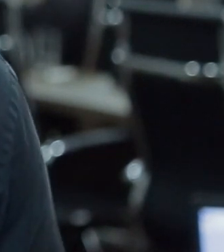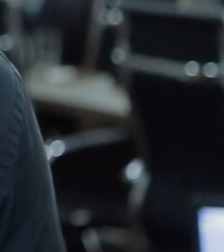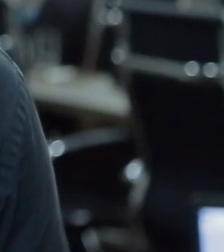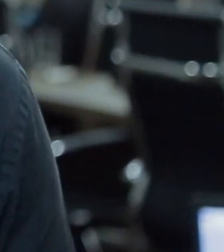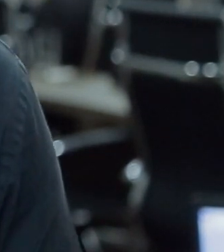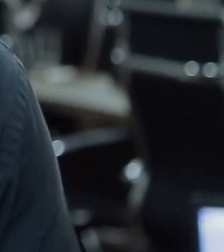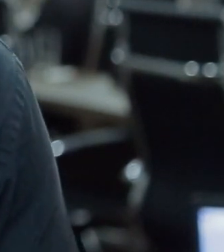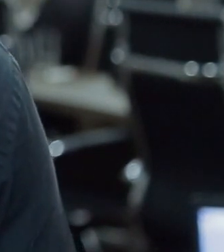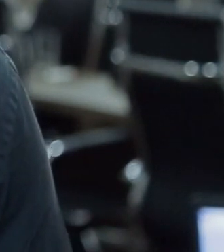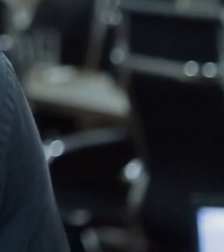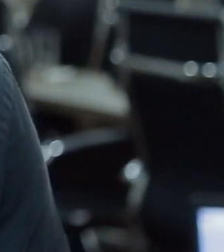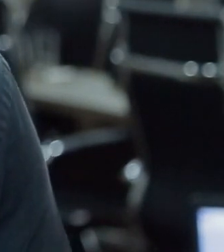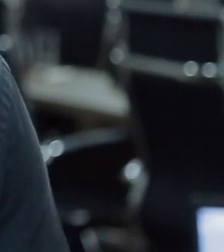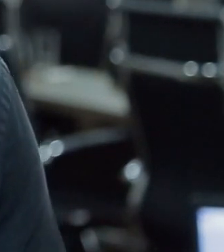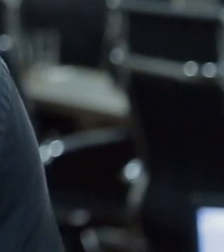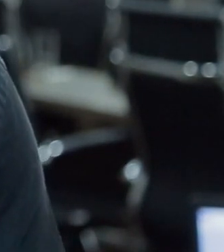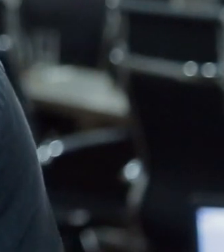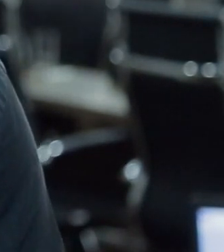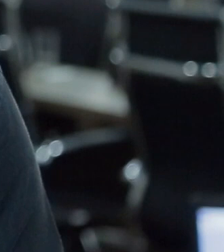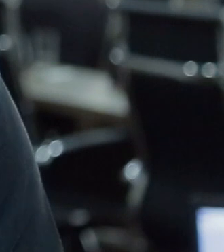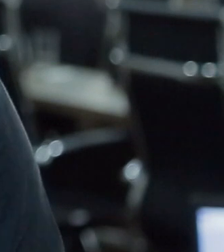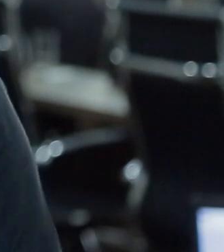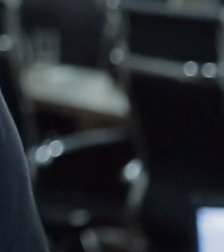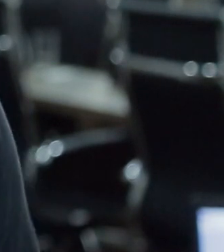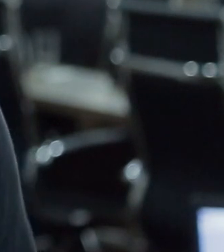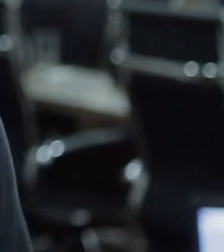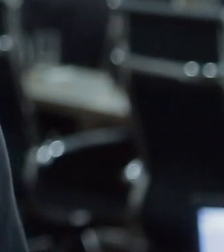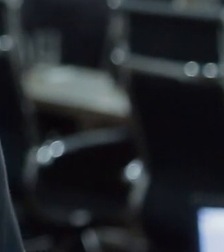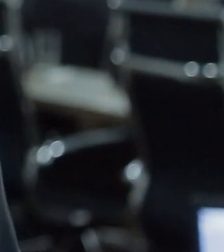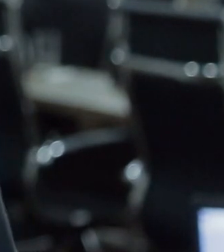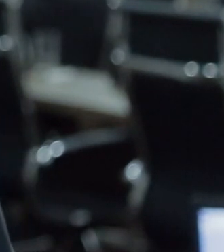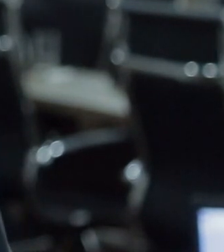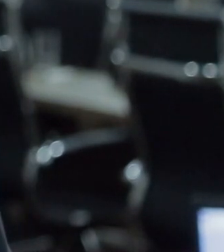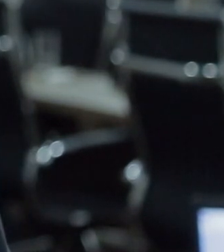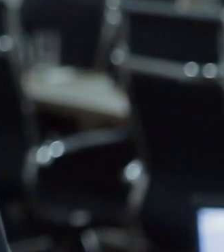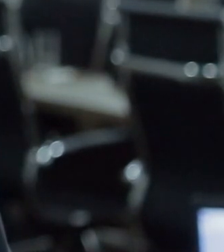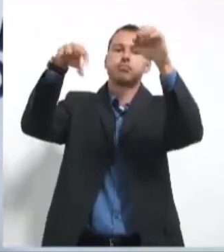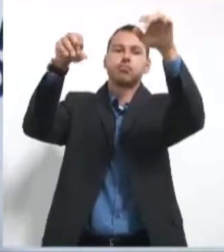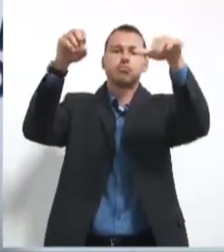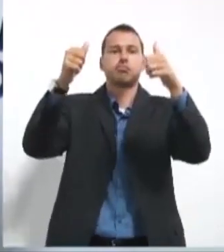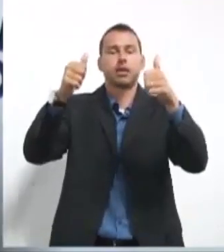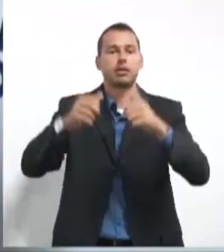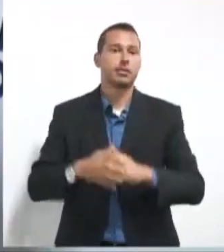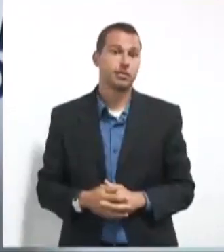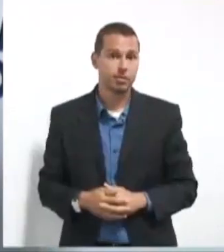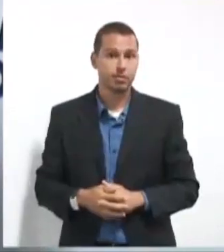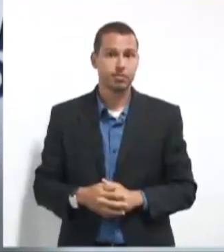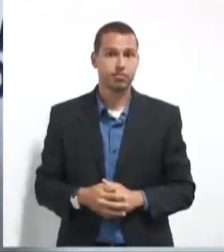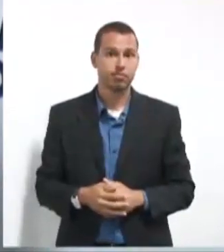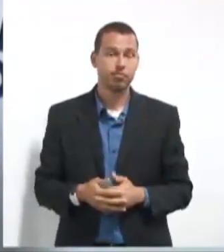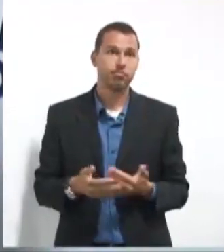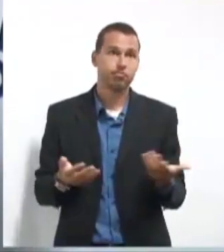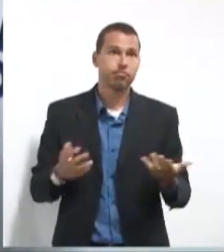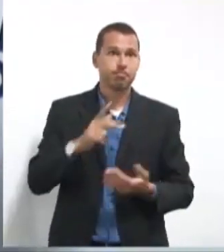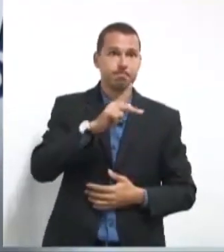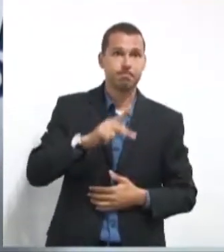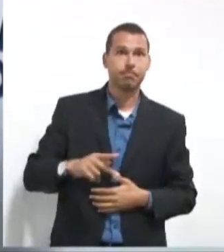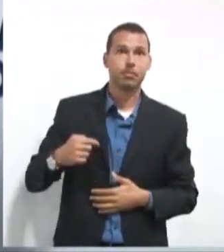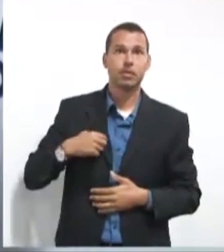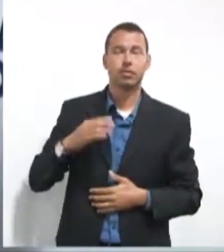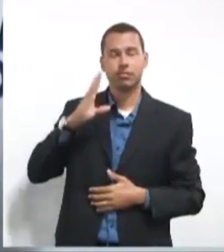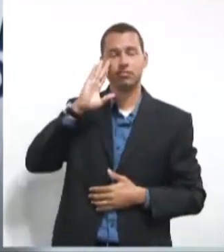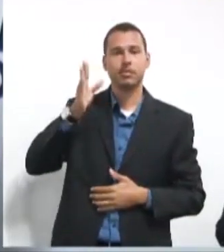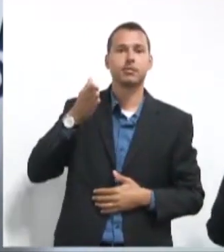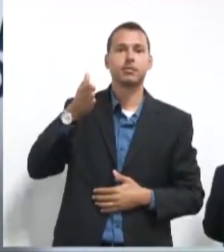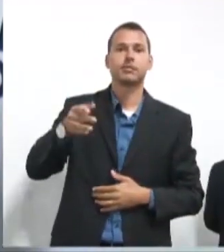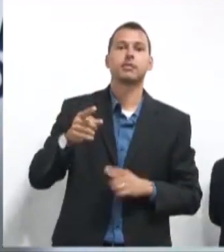contratar seguro de garantia de execução de obras públicas o motivo que me traz aqui é de um